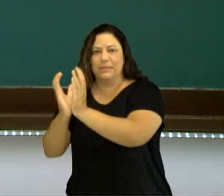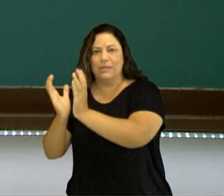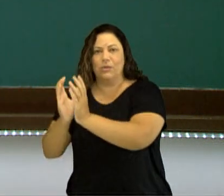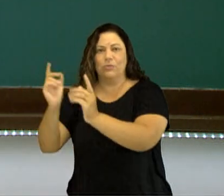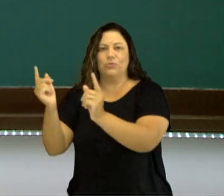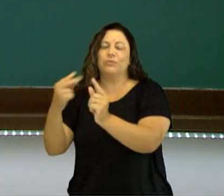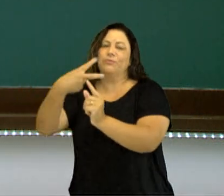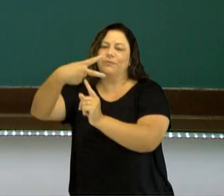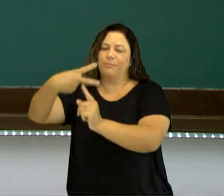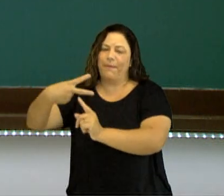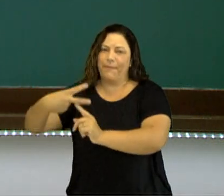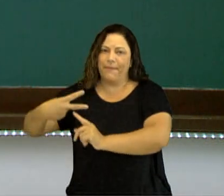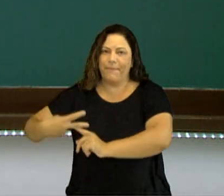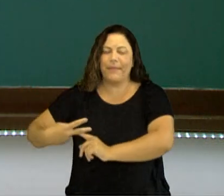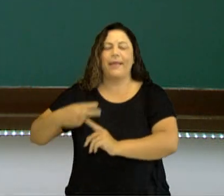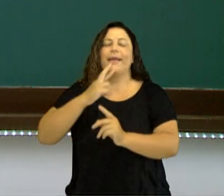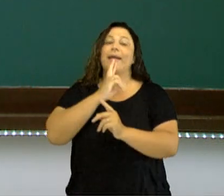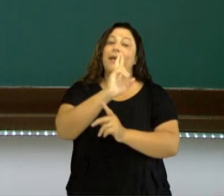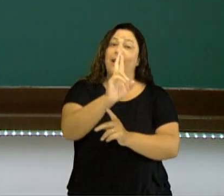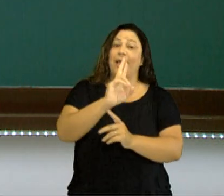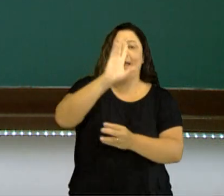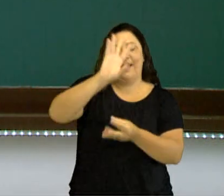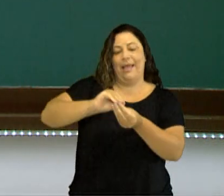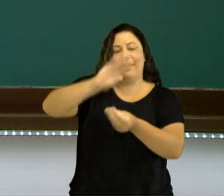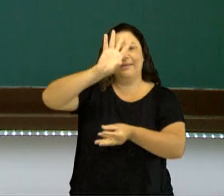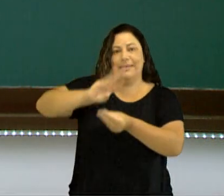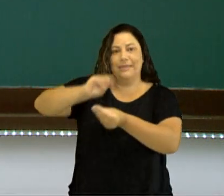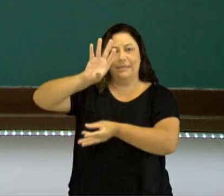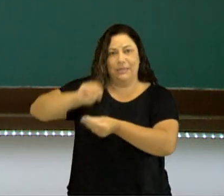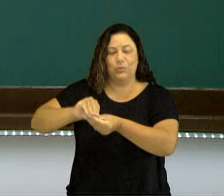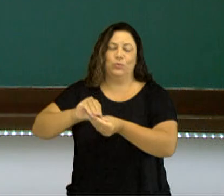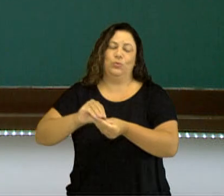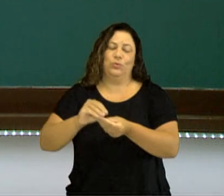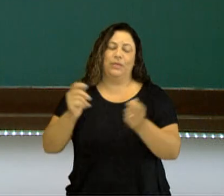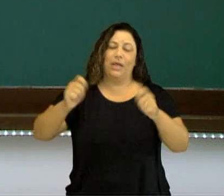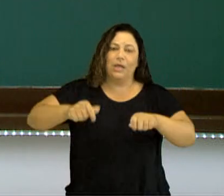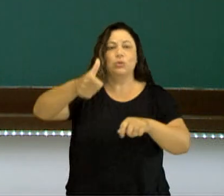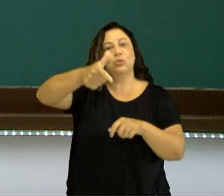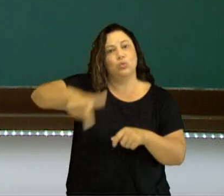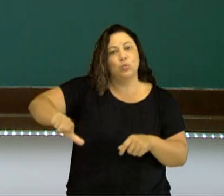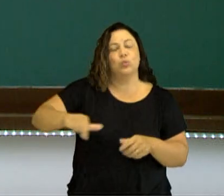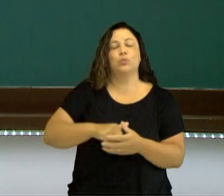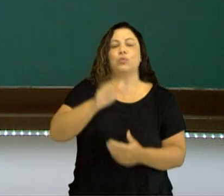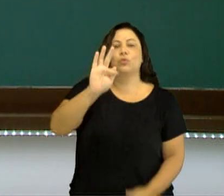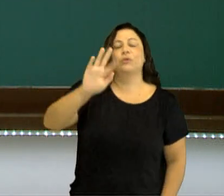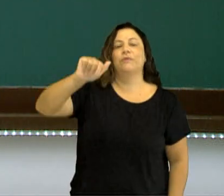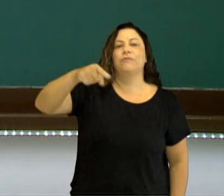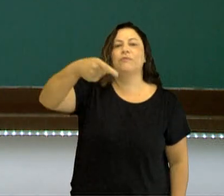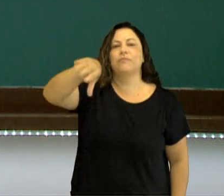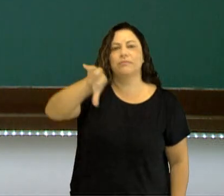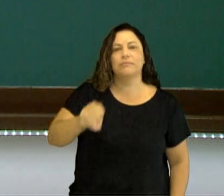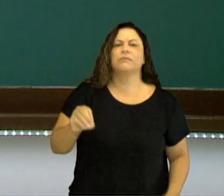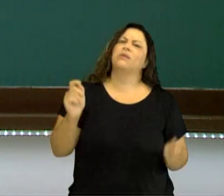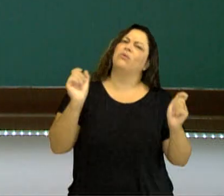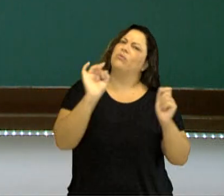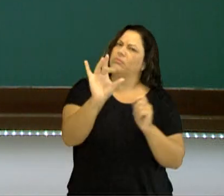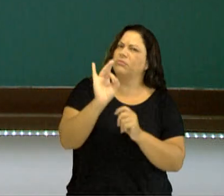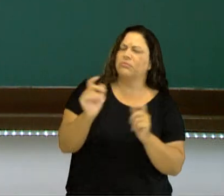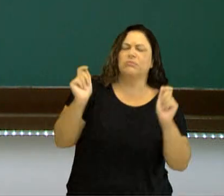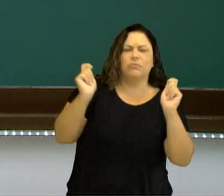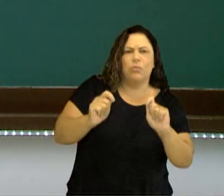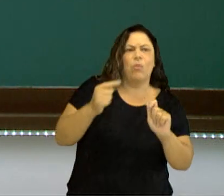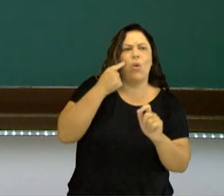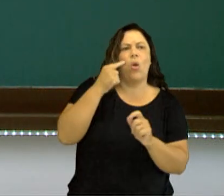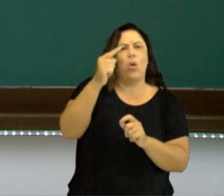domínio, conjunto dos resultados, tá? Reforço, para ser uma função, eu só posso sair com